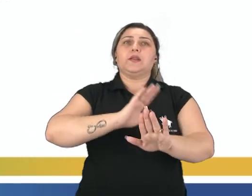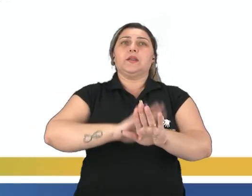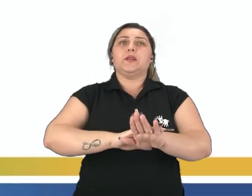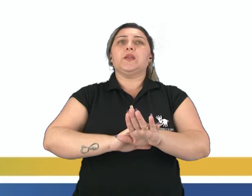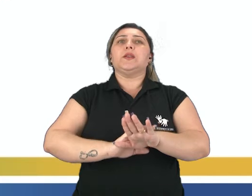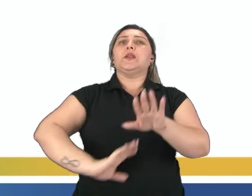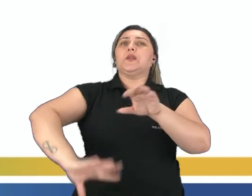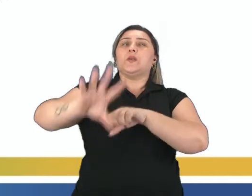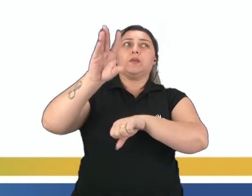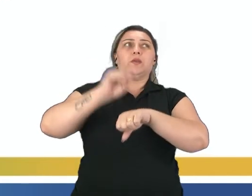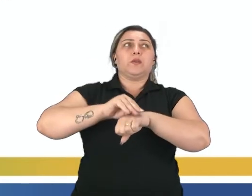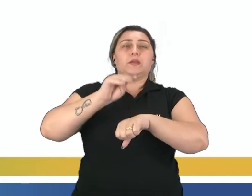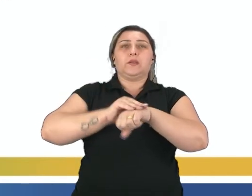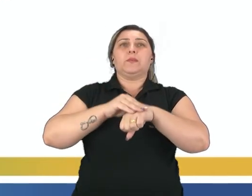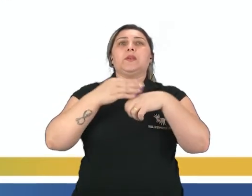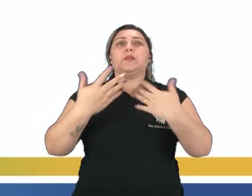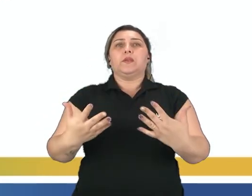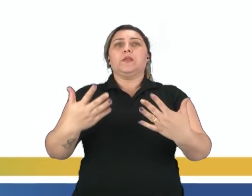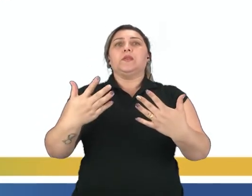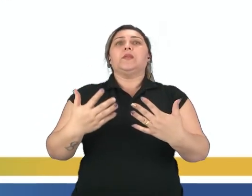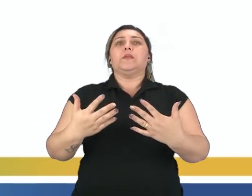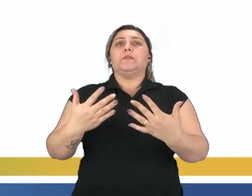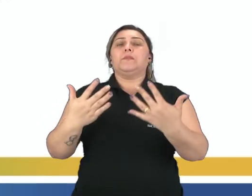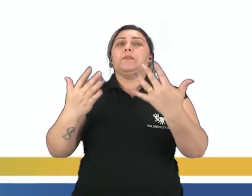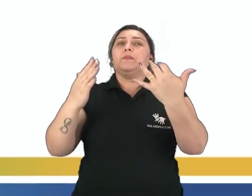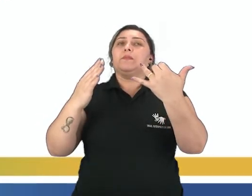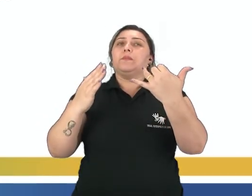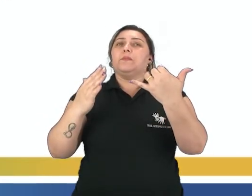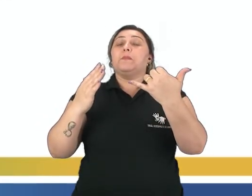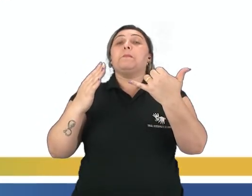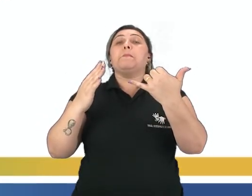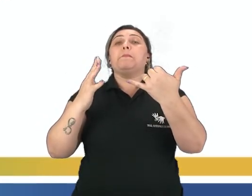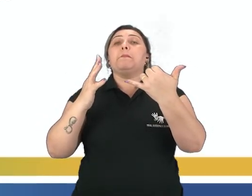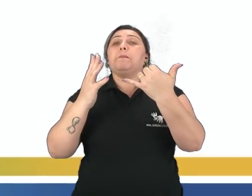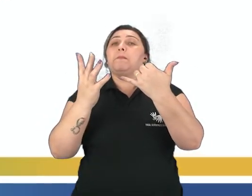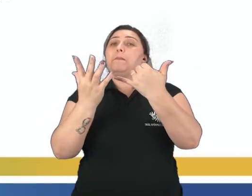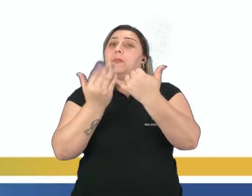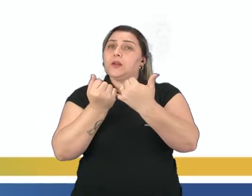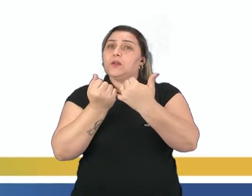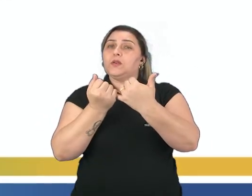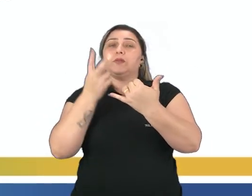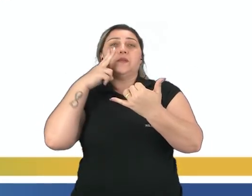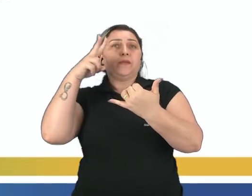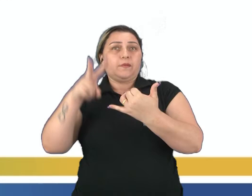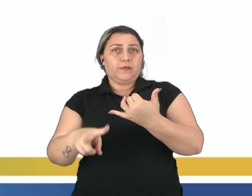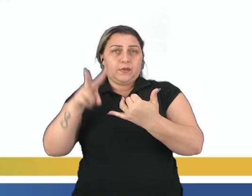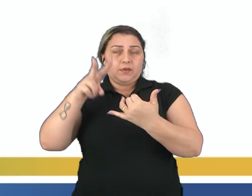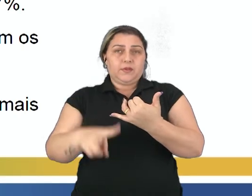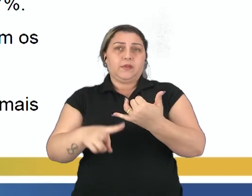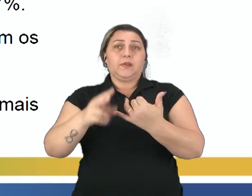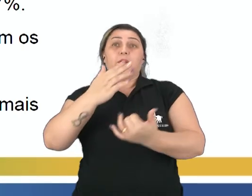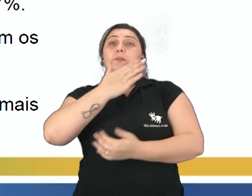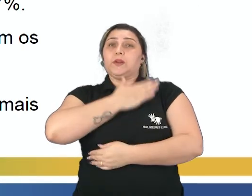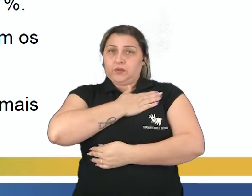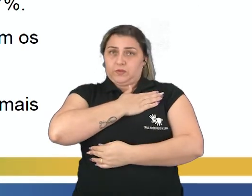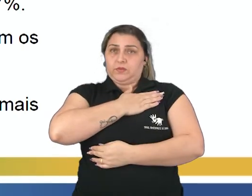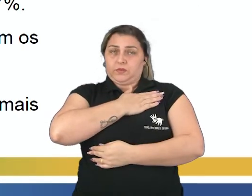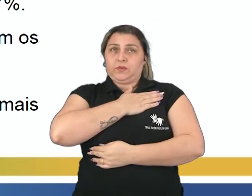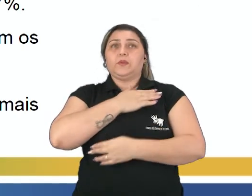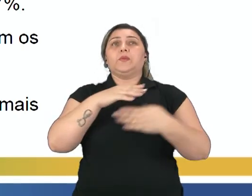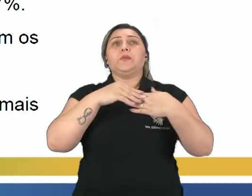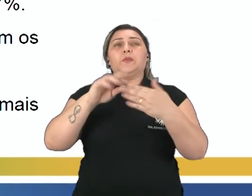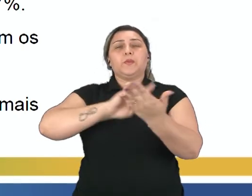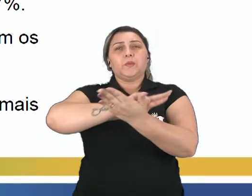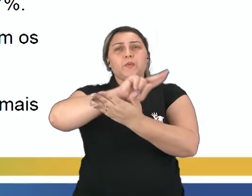enquanto ideologia de reconhecimento do dever patriótico. Então, como a gente pode ver, a Revolução Francesa trouxe essa série